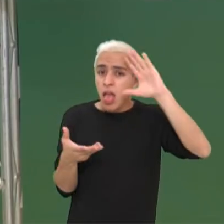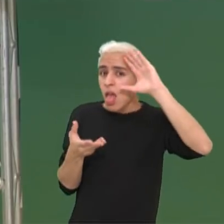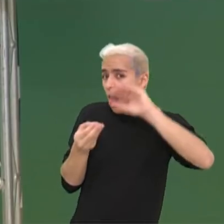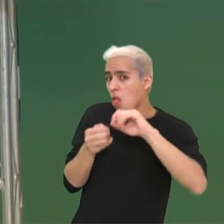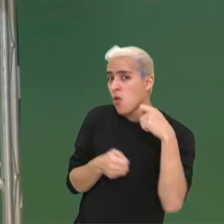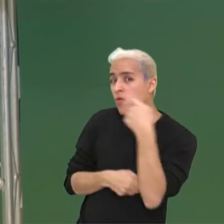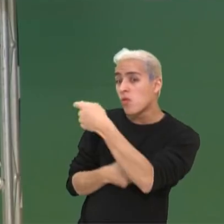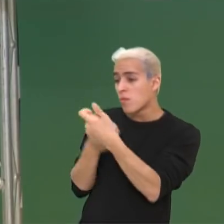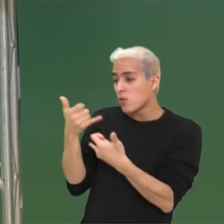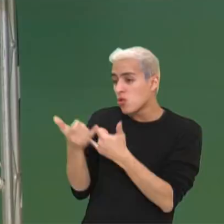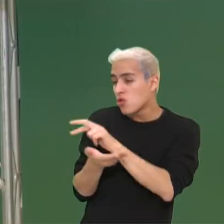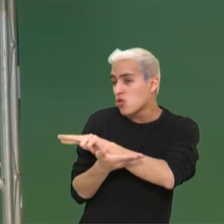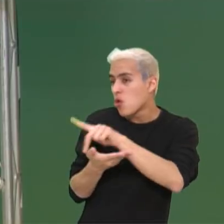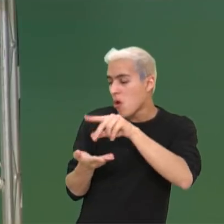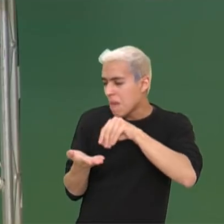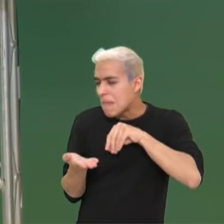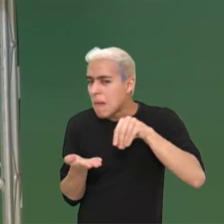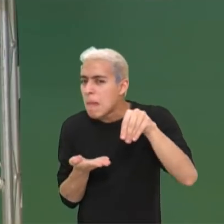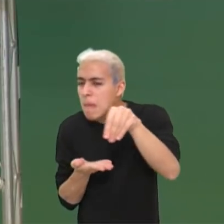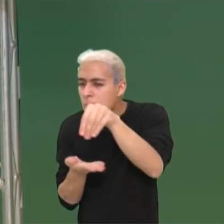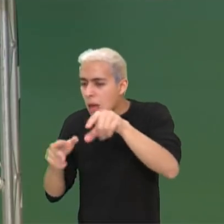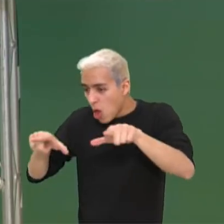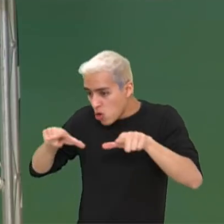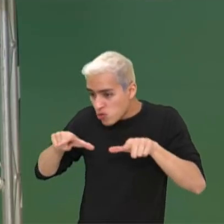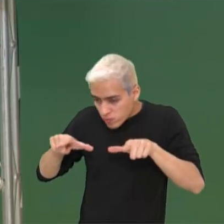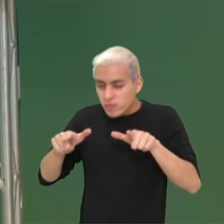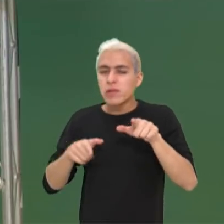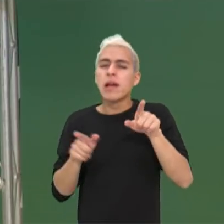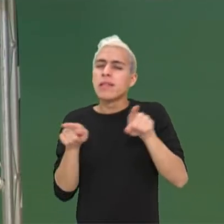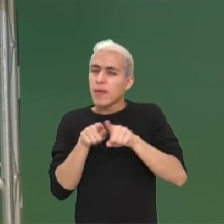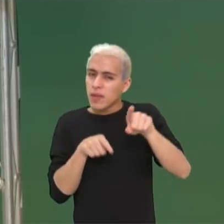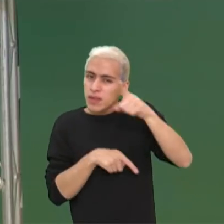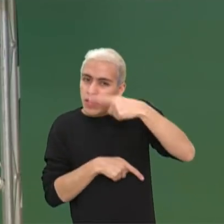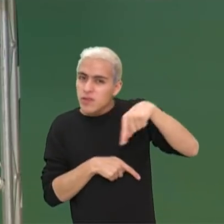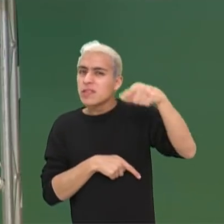sobre os jogos de tabuleiro. Espero que vocês tenham visto que os jogos de